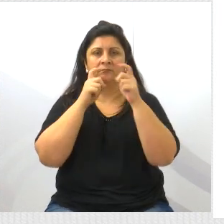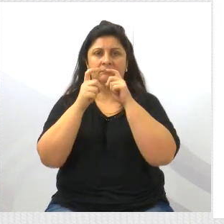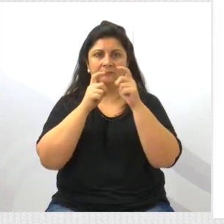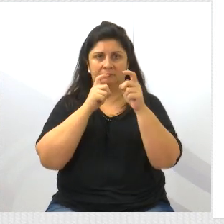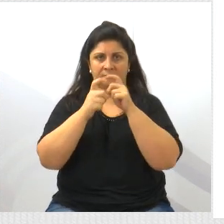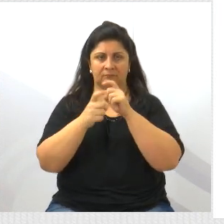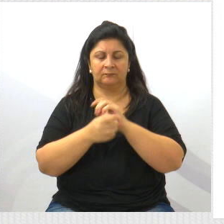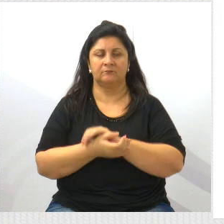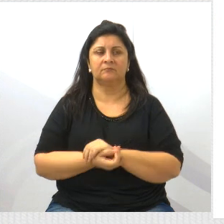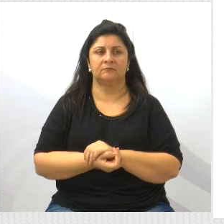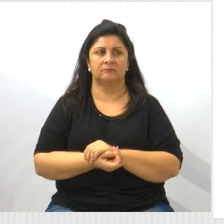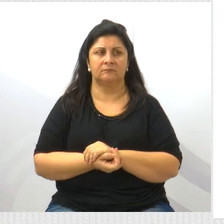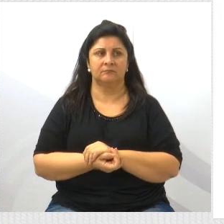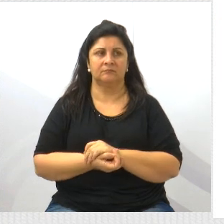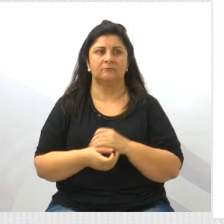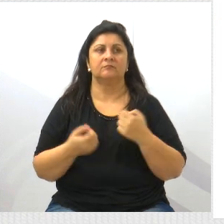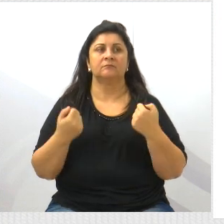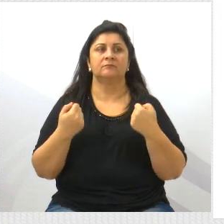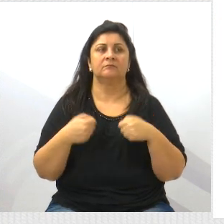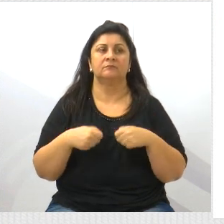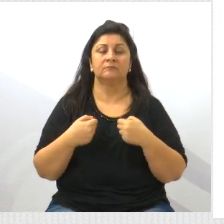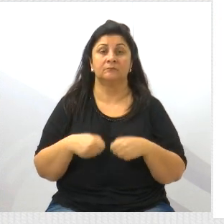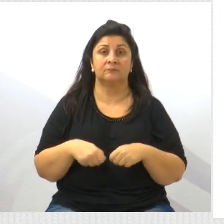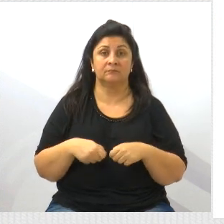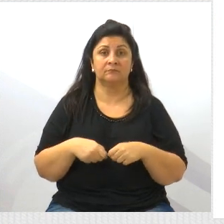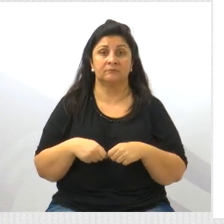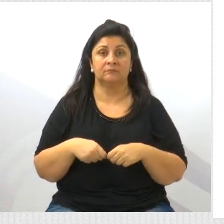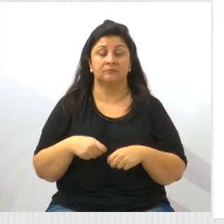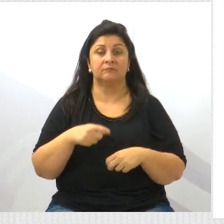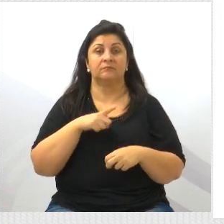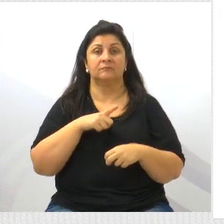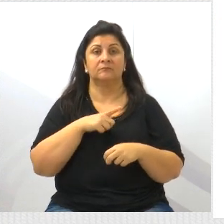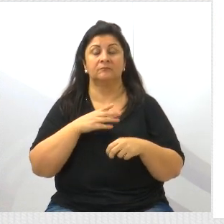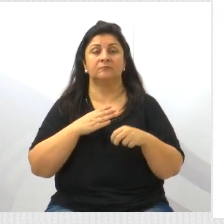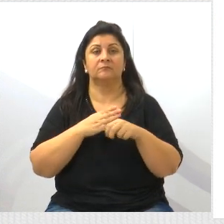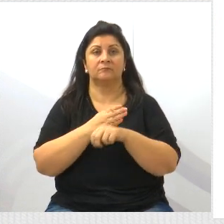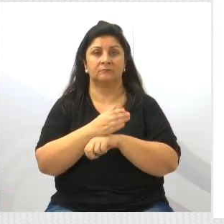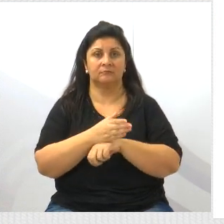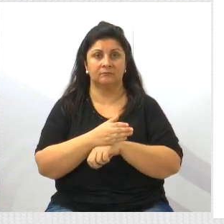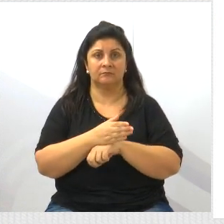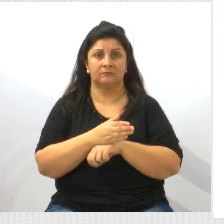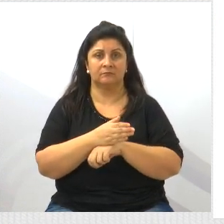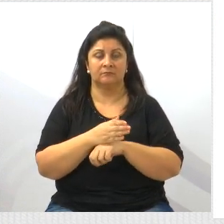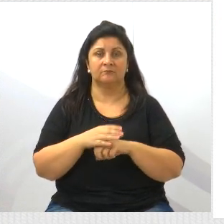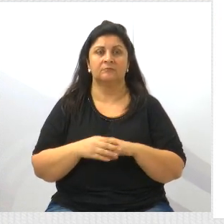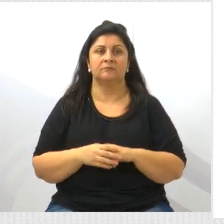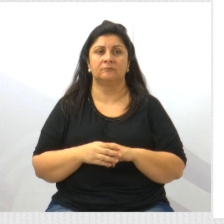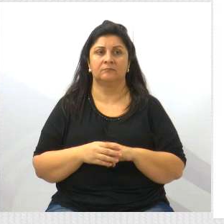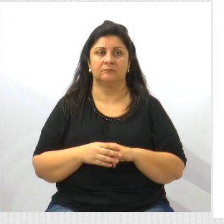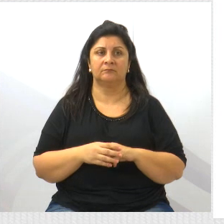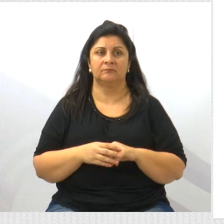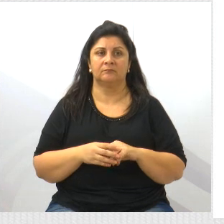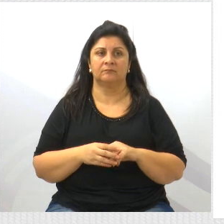reuniões. É necessário, porque a gente precisa da aprovação da maioria.